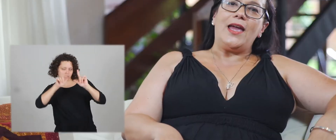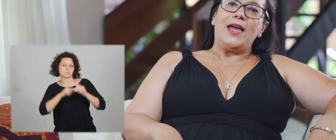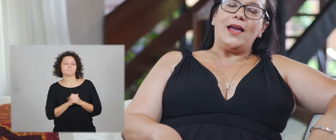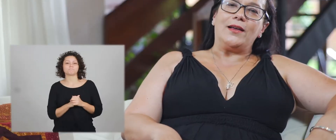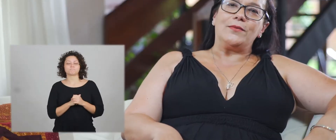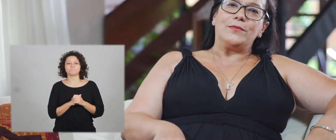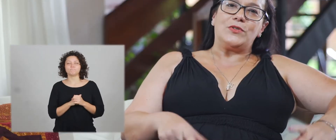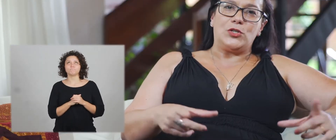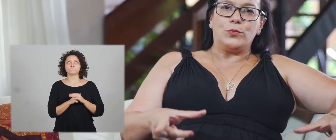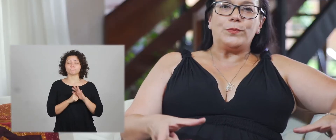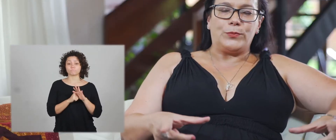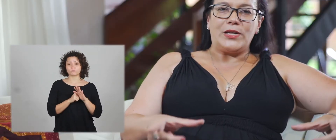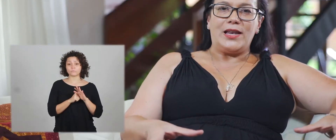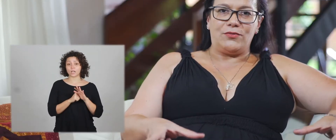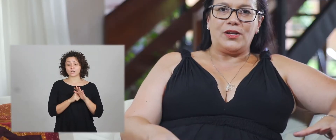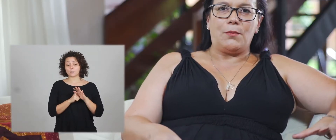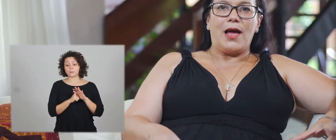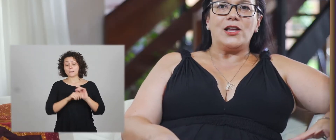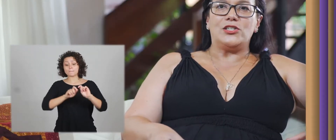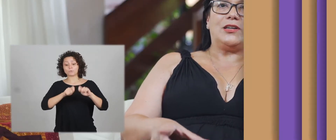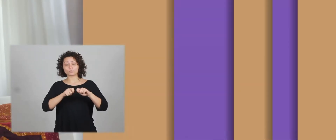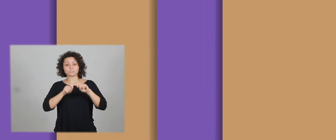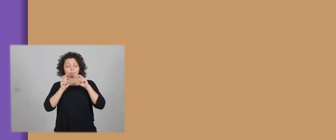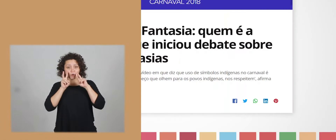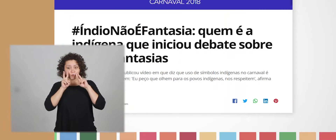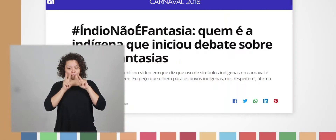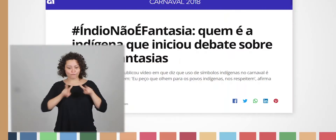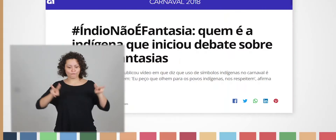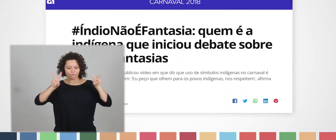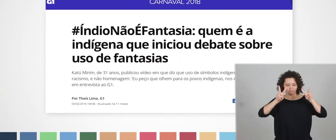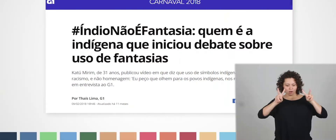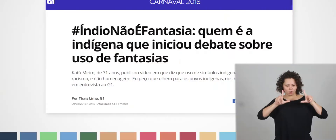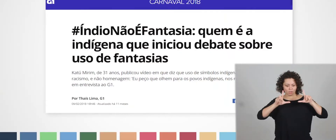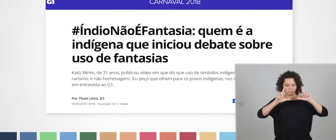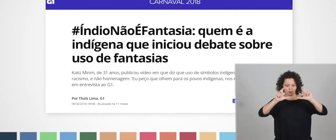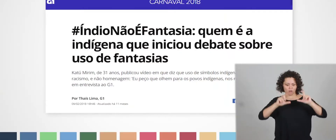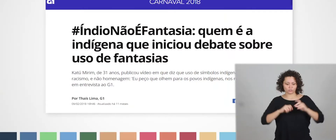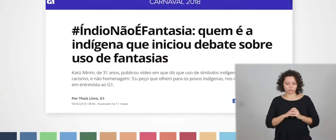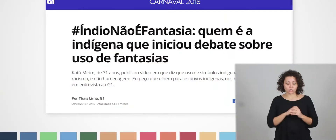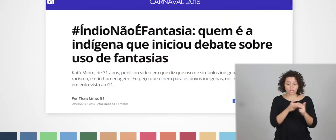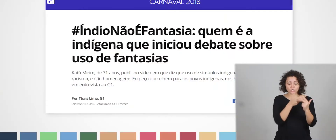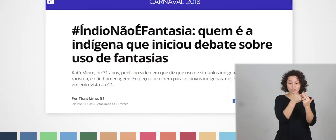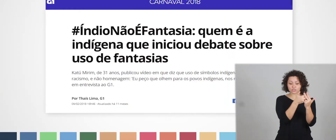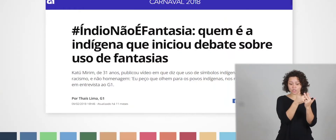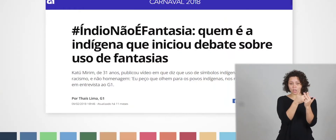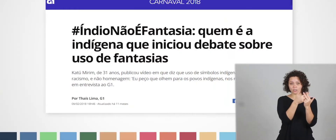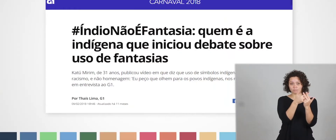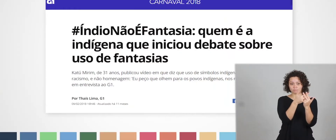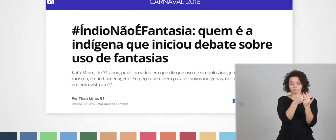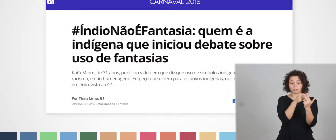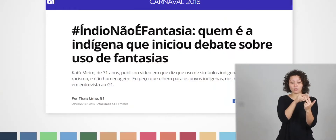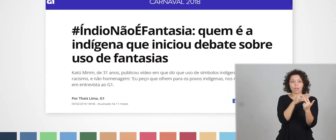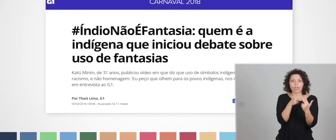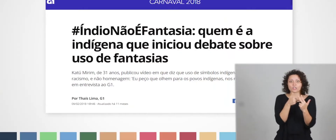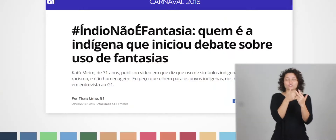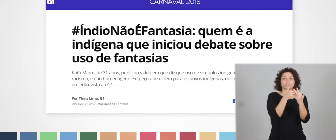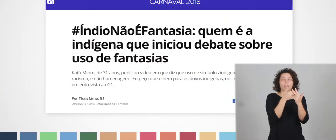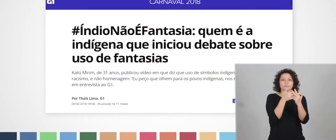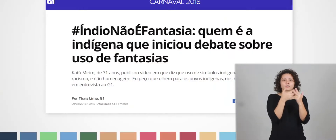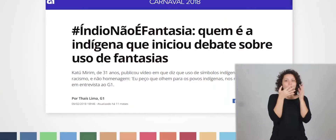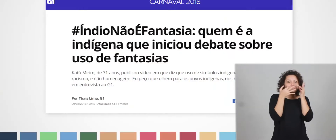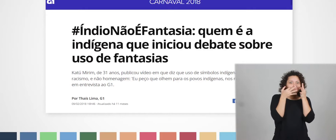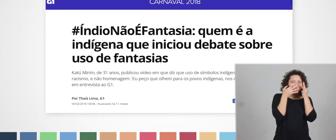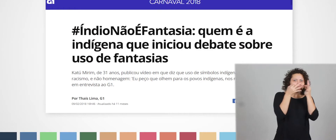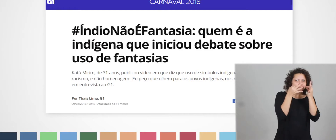aí, se vocês puderem ver na imagem, é a questão da hashtag. A hashtag realmente chama a atenção,